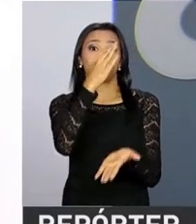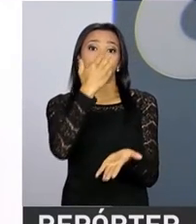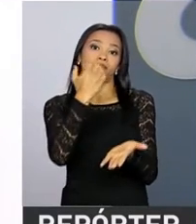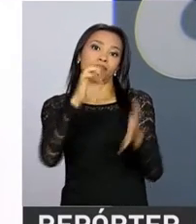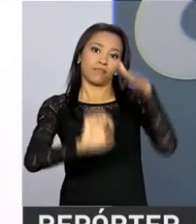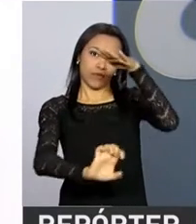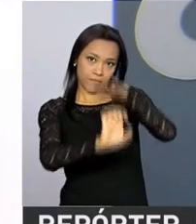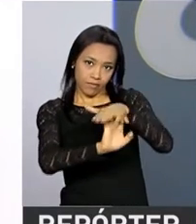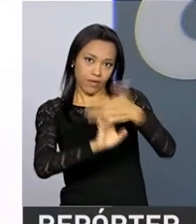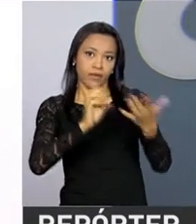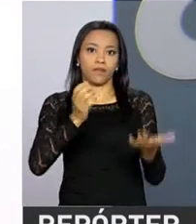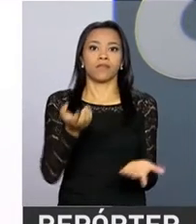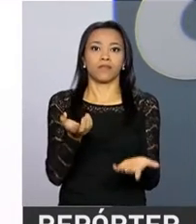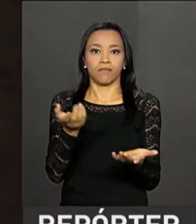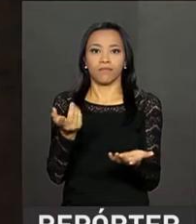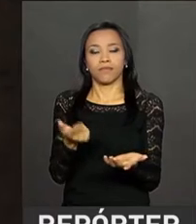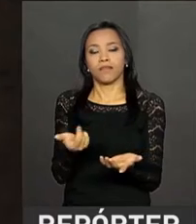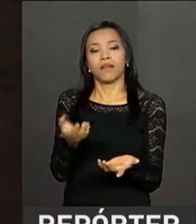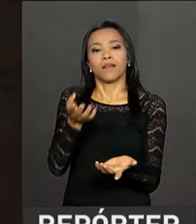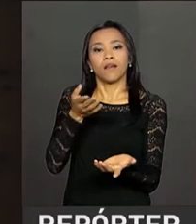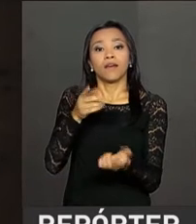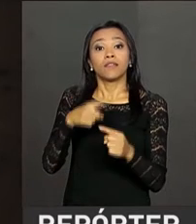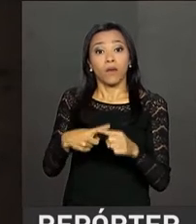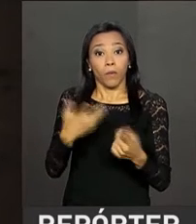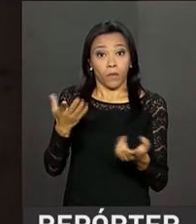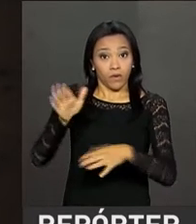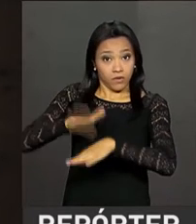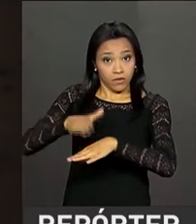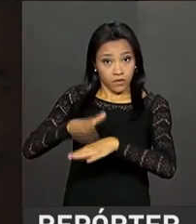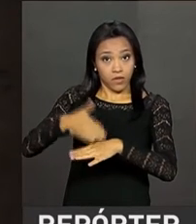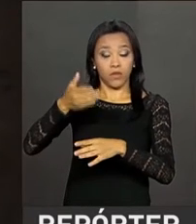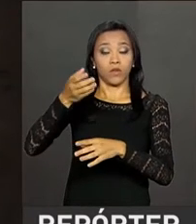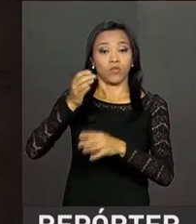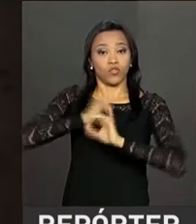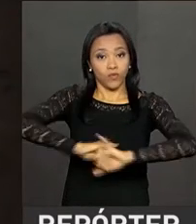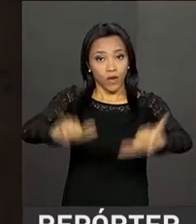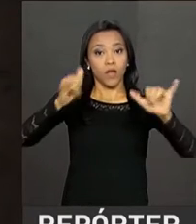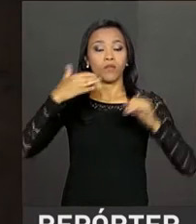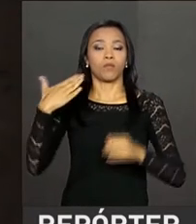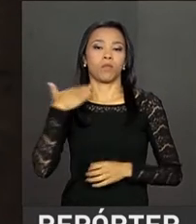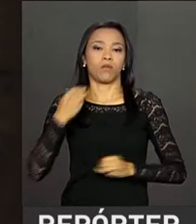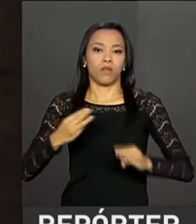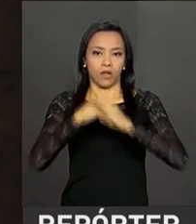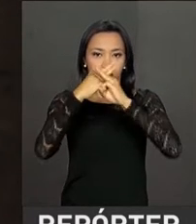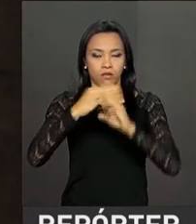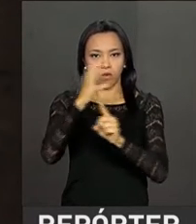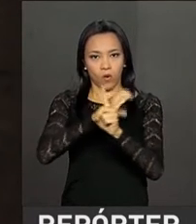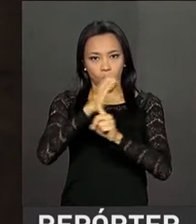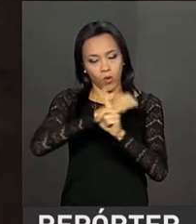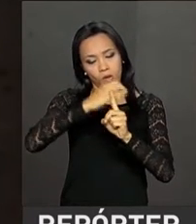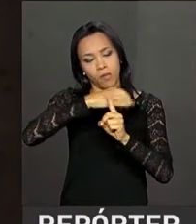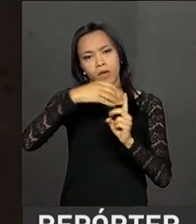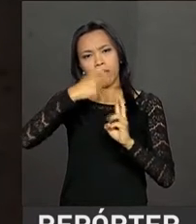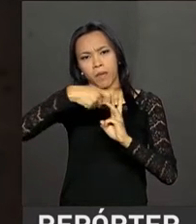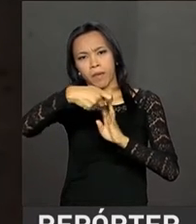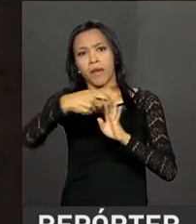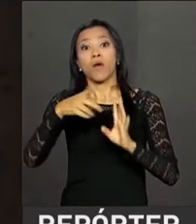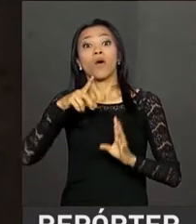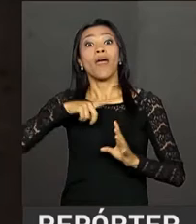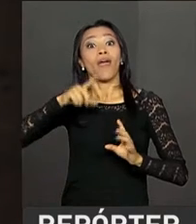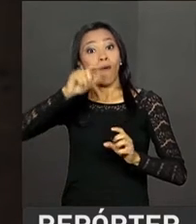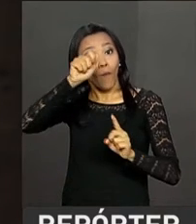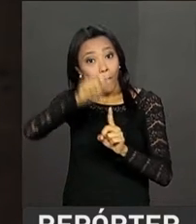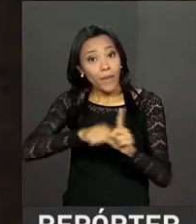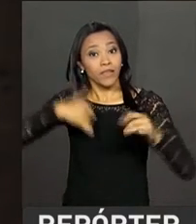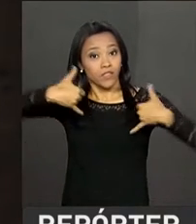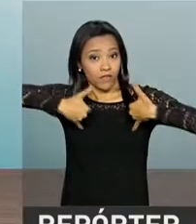foi demitido por justa causa. De acordo com o cronograma divulgado pela Caixa, o pagamento leva em conta o mês de aniversário